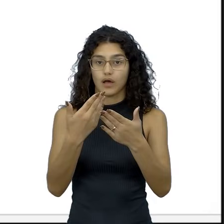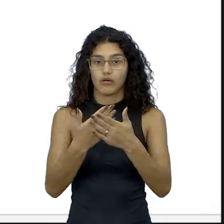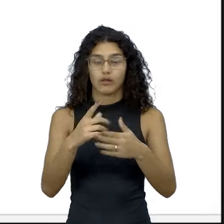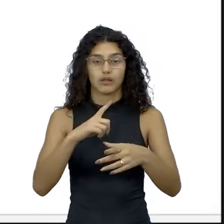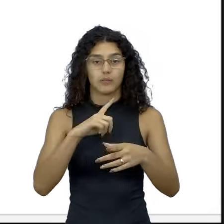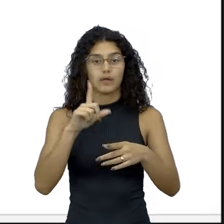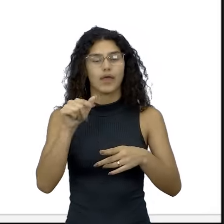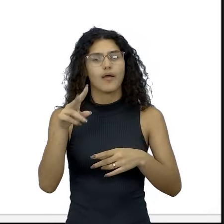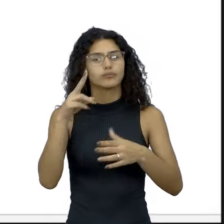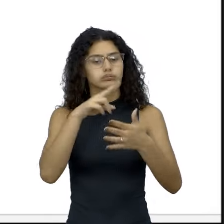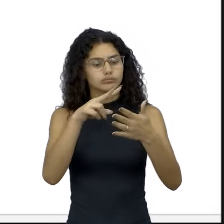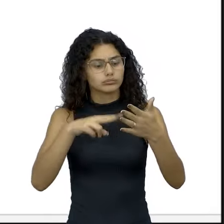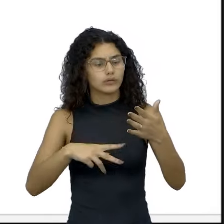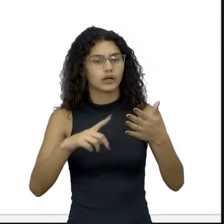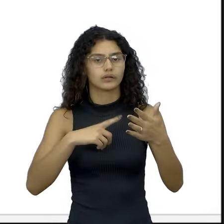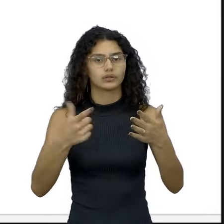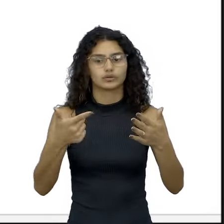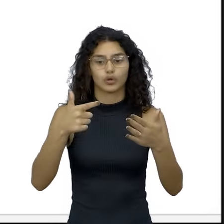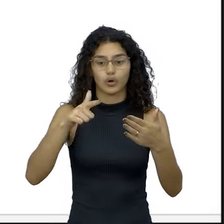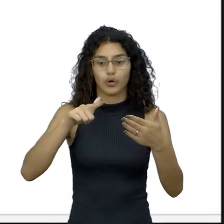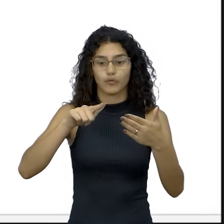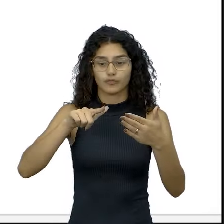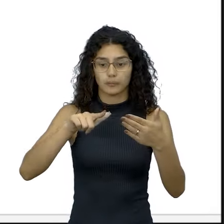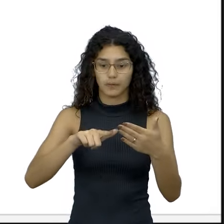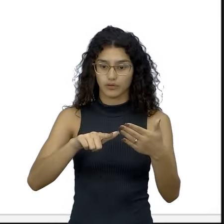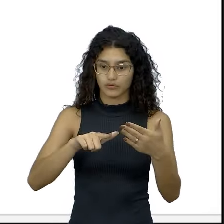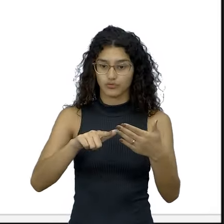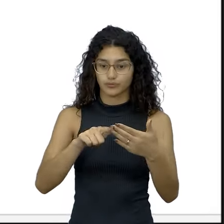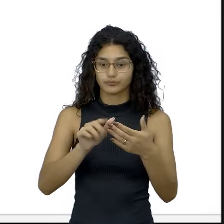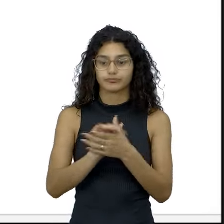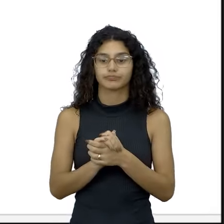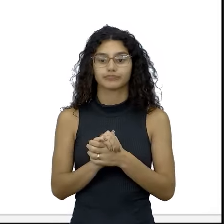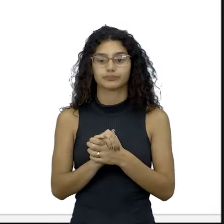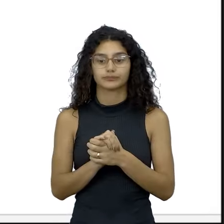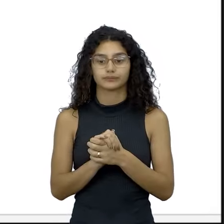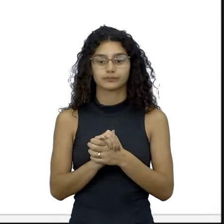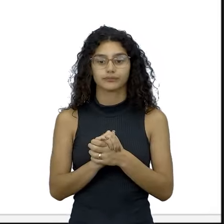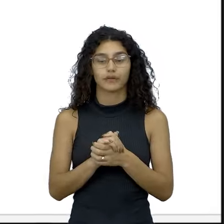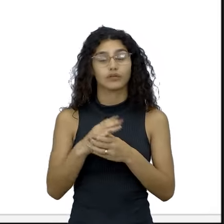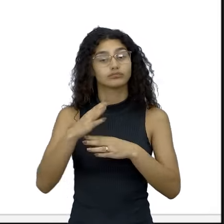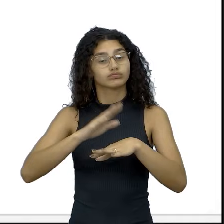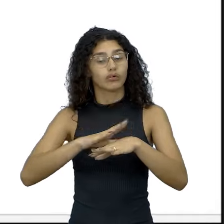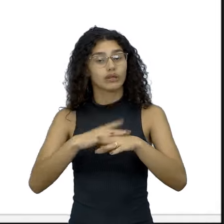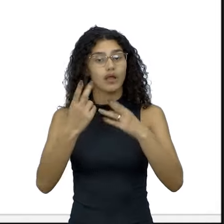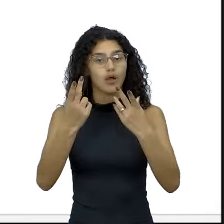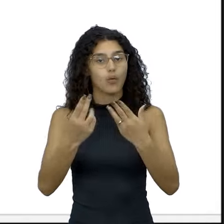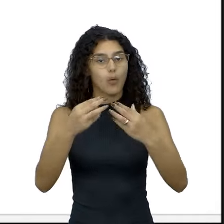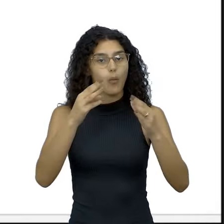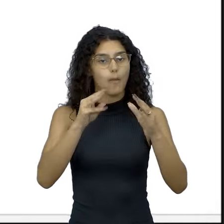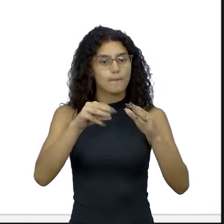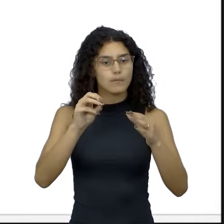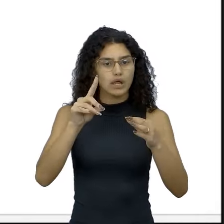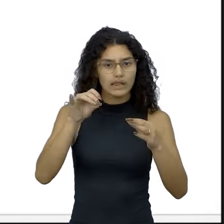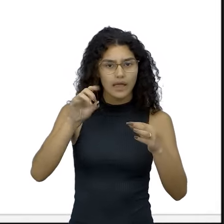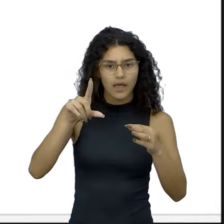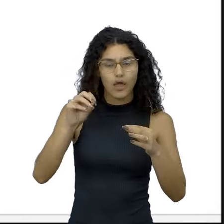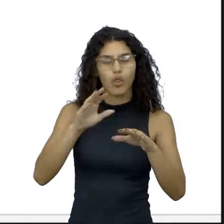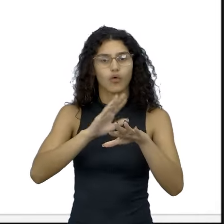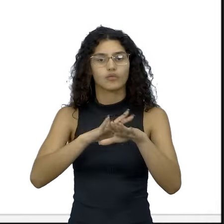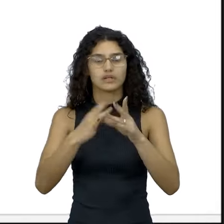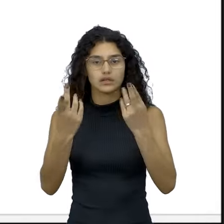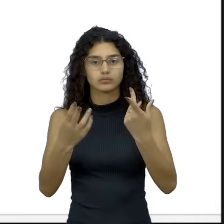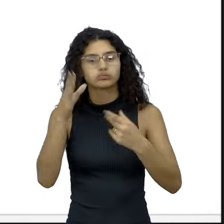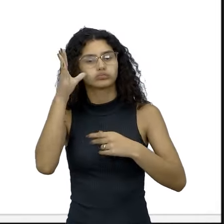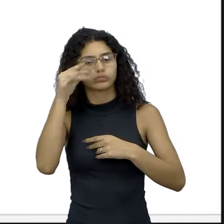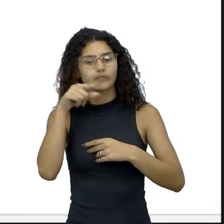eles vão reler o verbete sobre Cirandinha e, em seguida, vão seguindo um modelo, né? Eles vão elaborar um verbete de